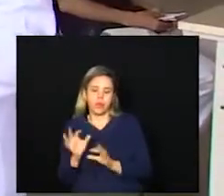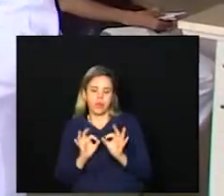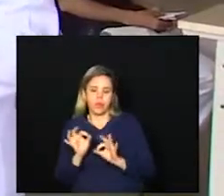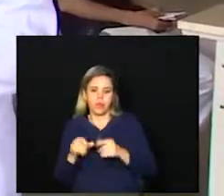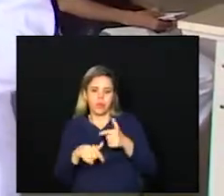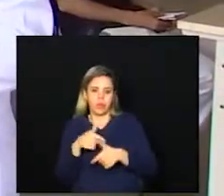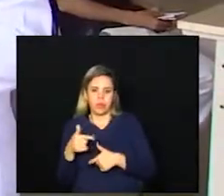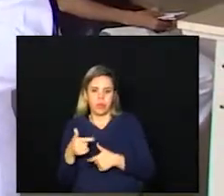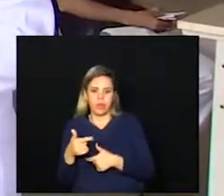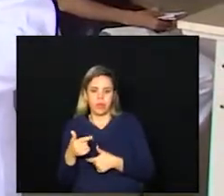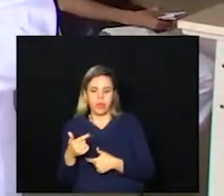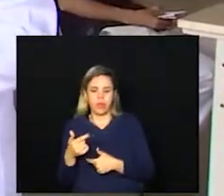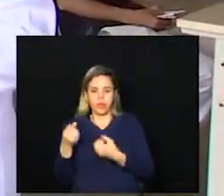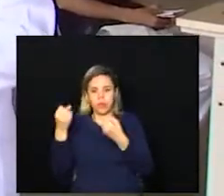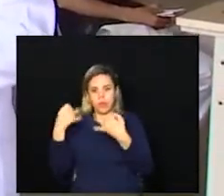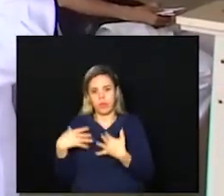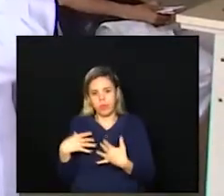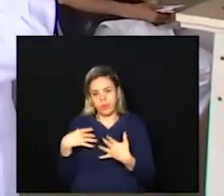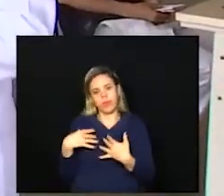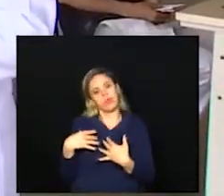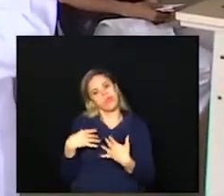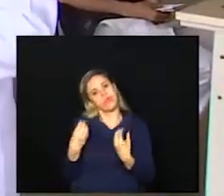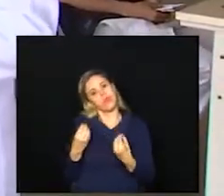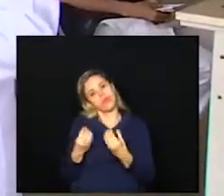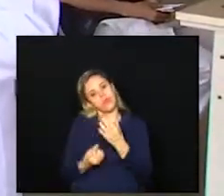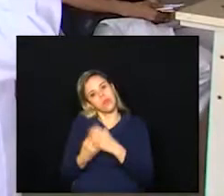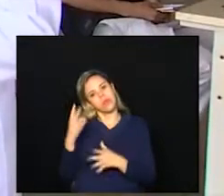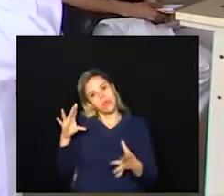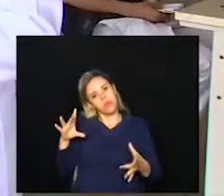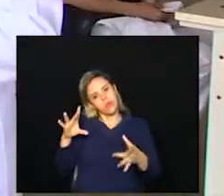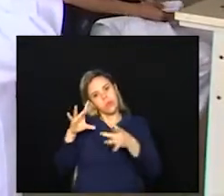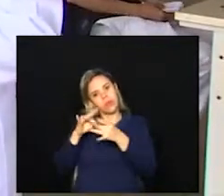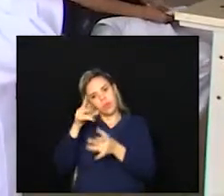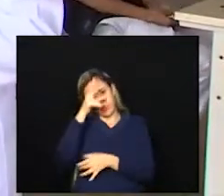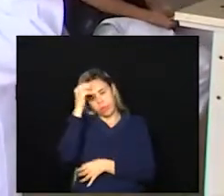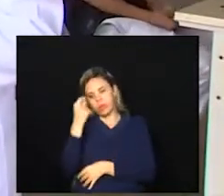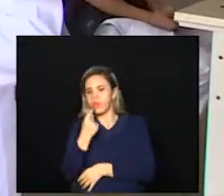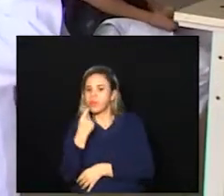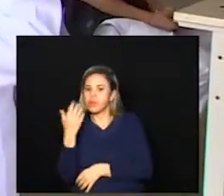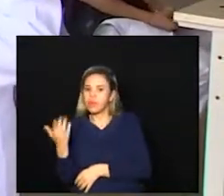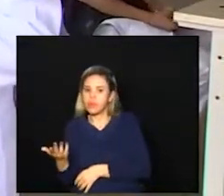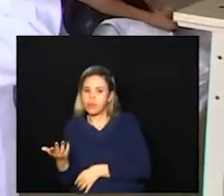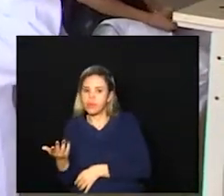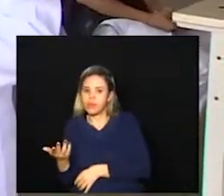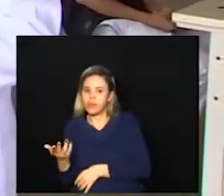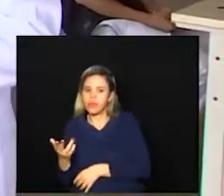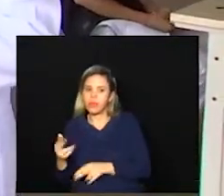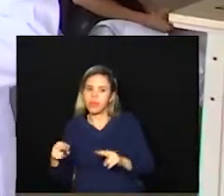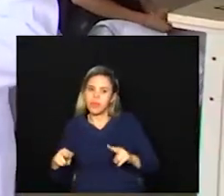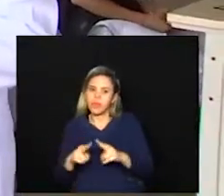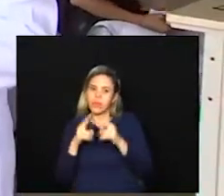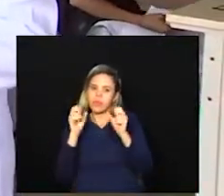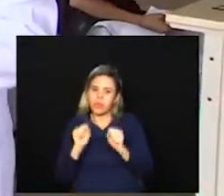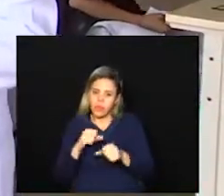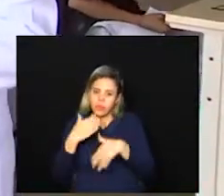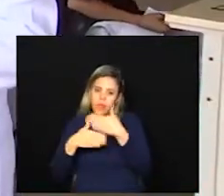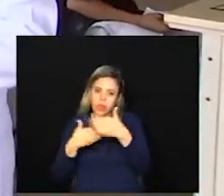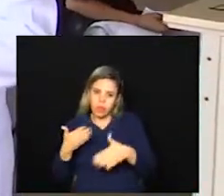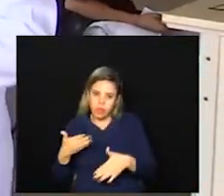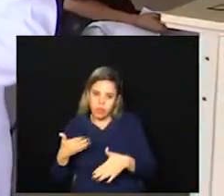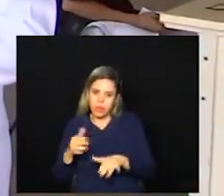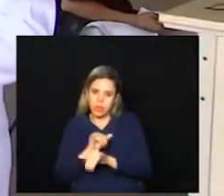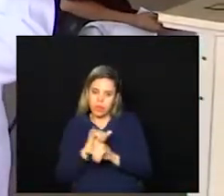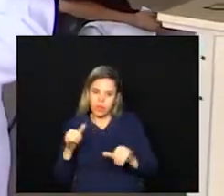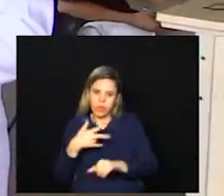aqui. Lilian, quero que você explique para a gente como que surgiu essa parceria com a Prefeitura de Campinas para que a Unimed possa ingressar nessa campanha